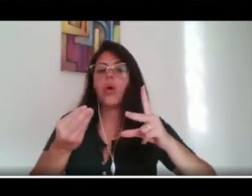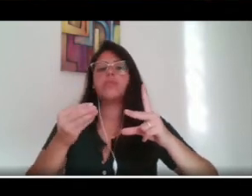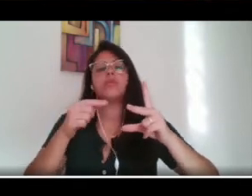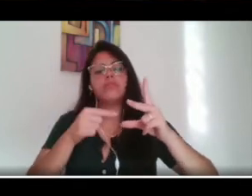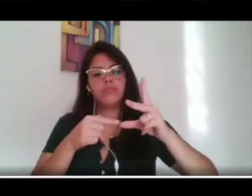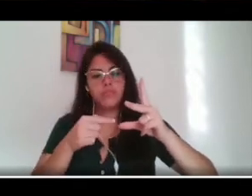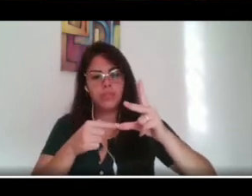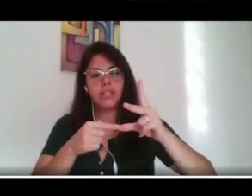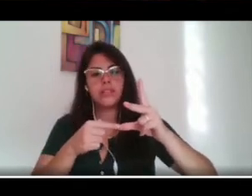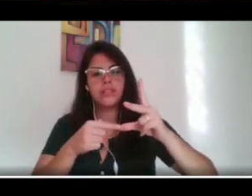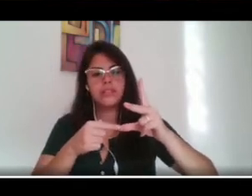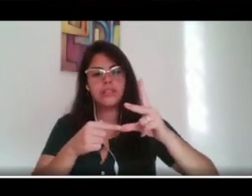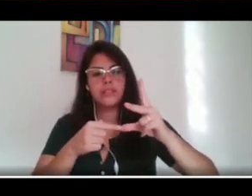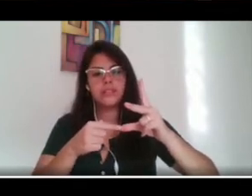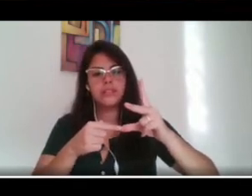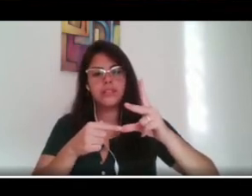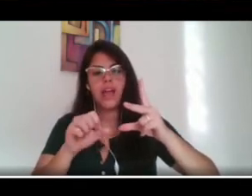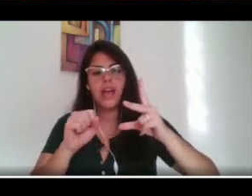o V0y,